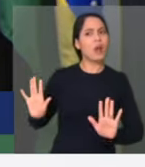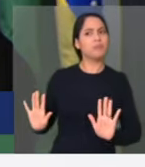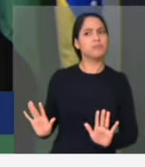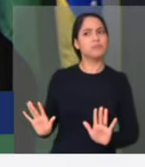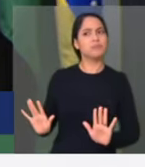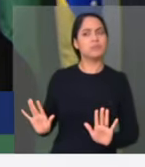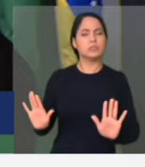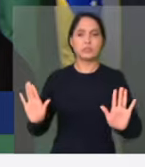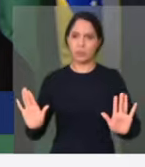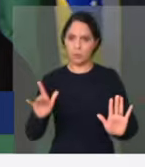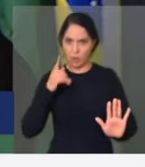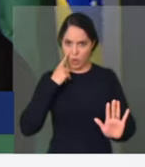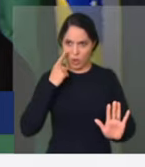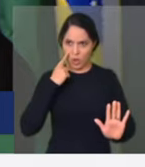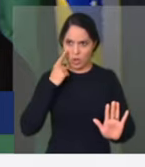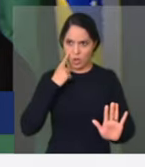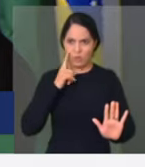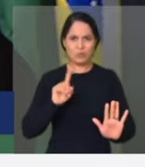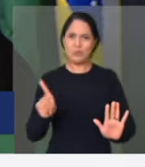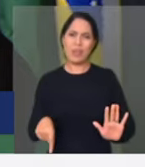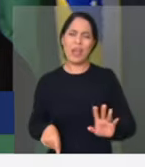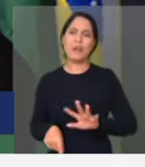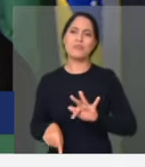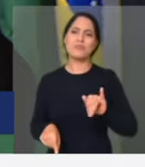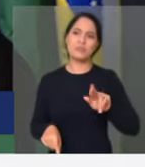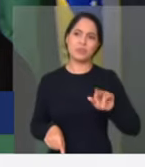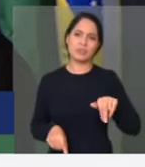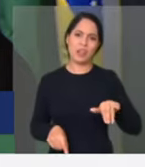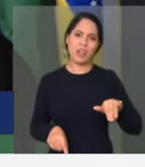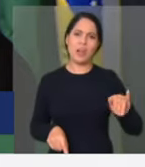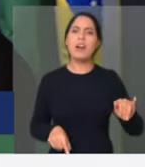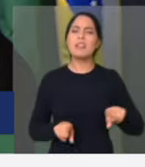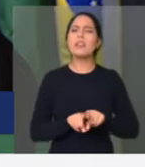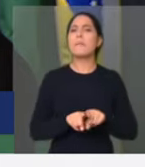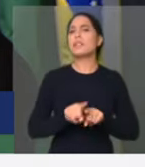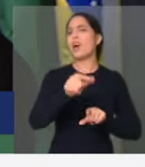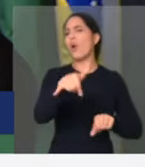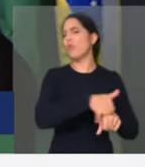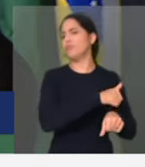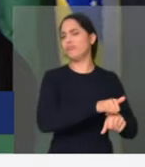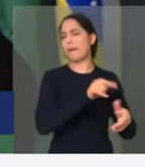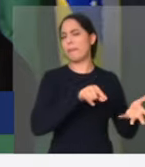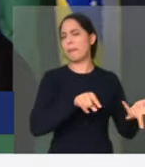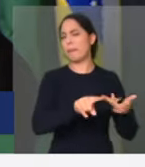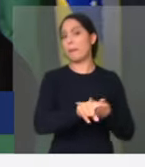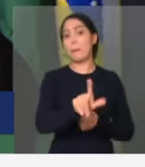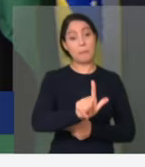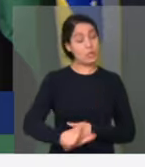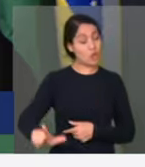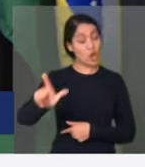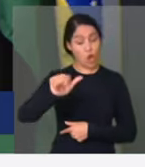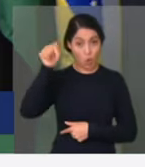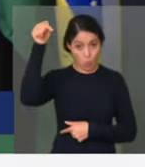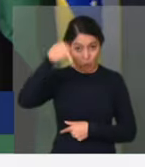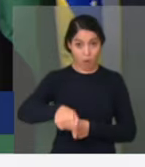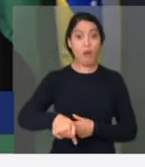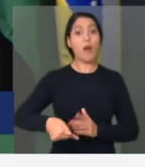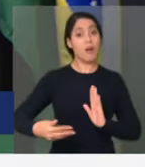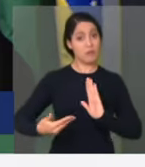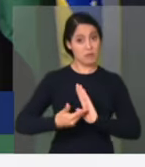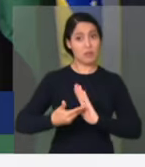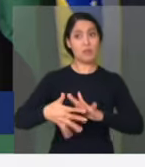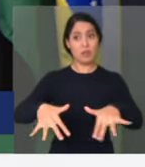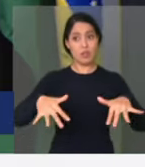executivo não mais através da FUNAI ainda outras medidas e obviamente que essa é uma discussão que deve ser feito aqui no Parlamento